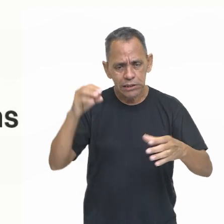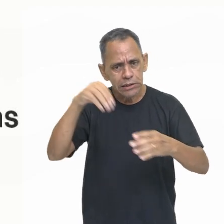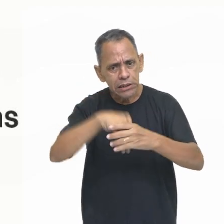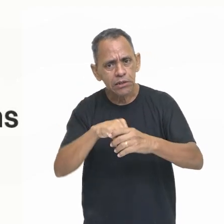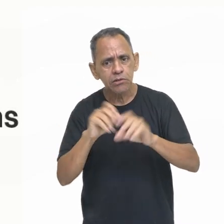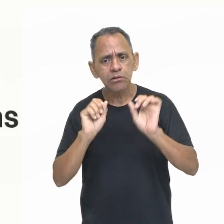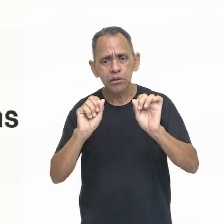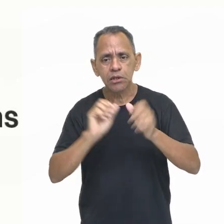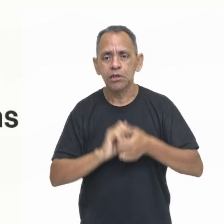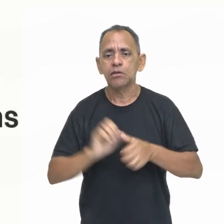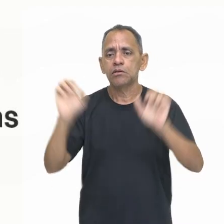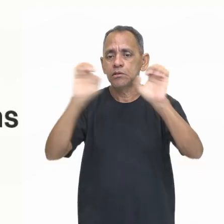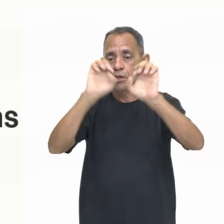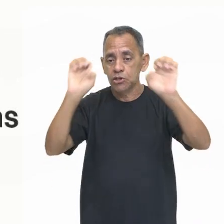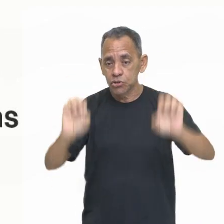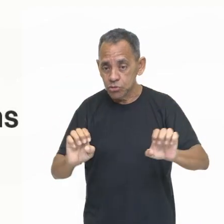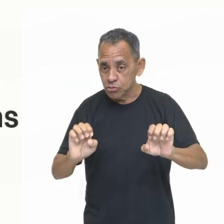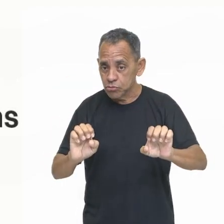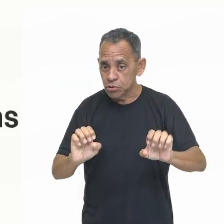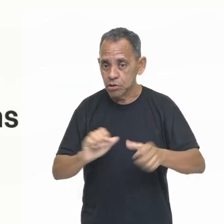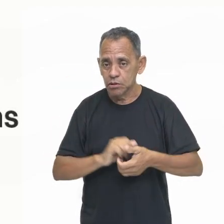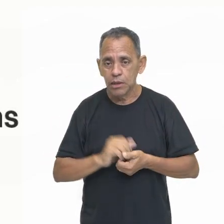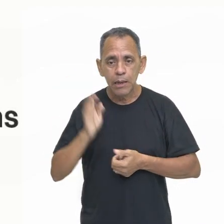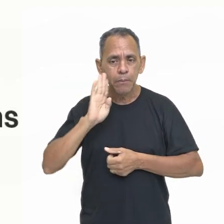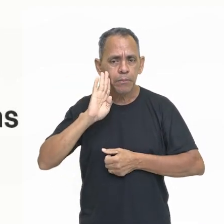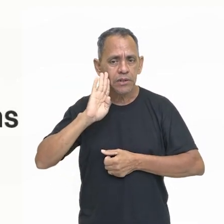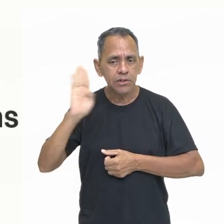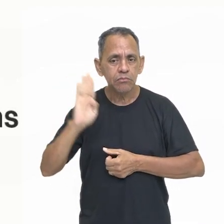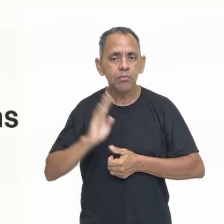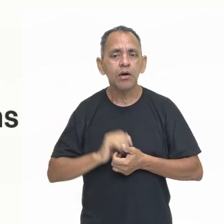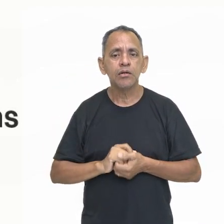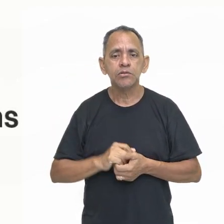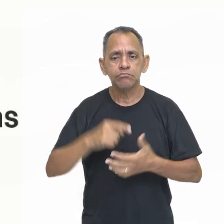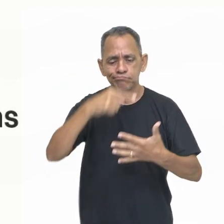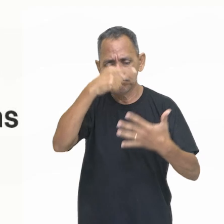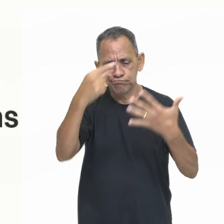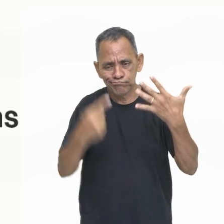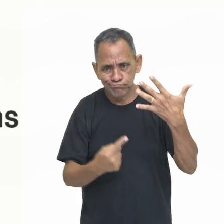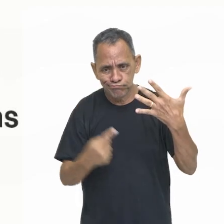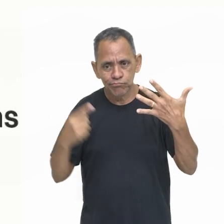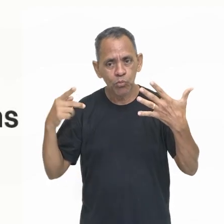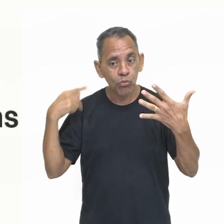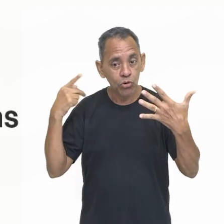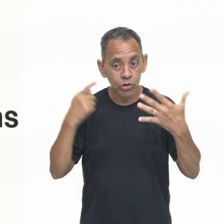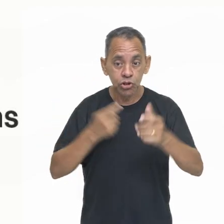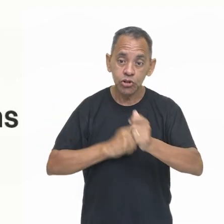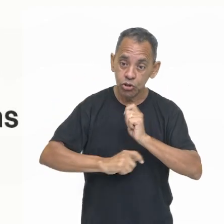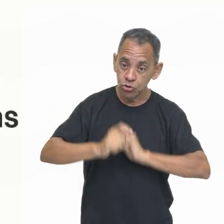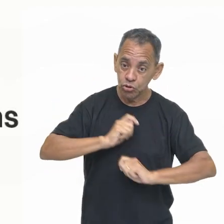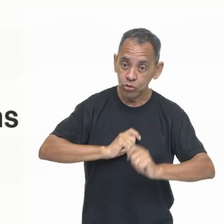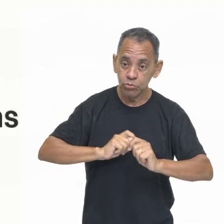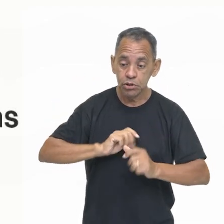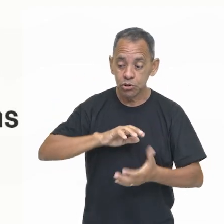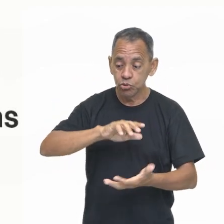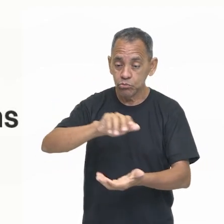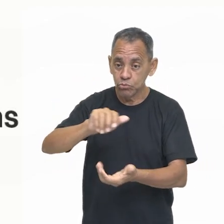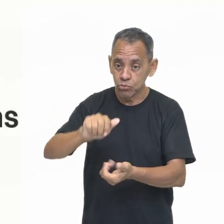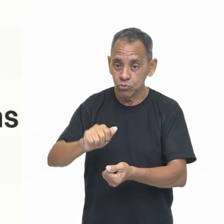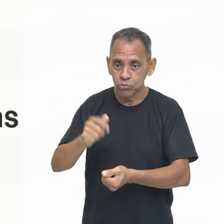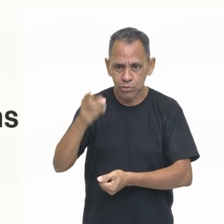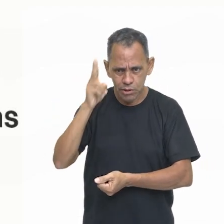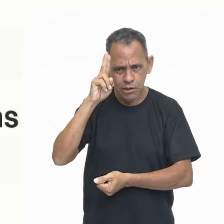estrutura, principalmente nesses principais tópicos, a política e a economia do mundo,